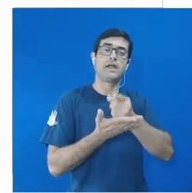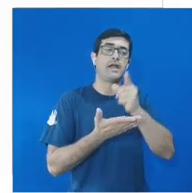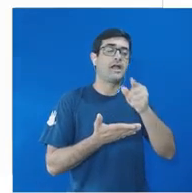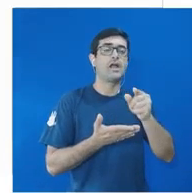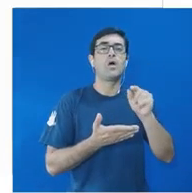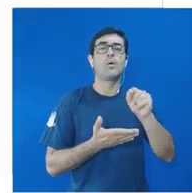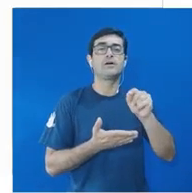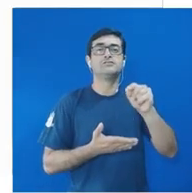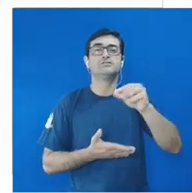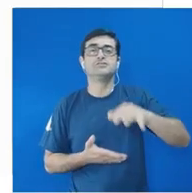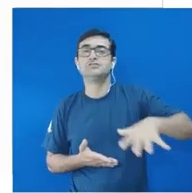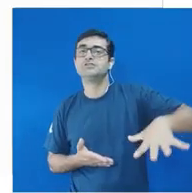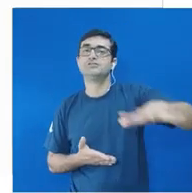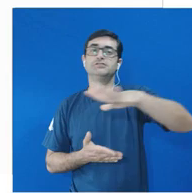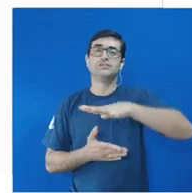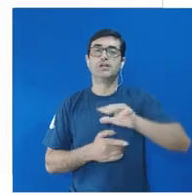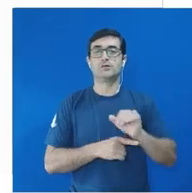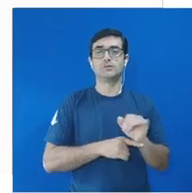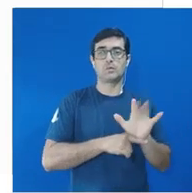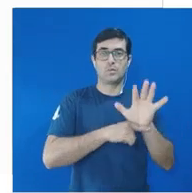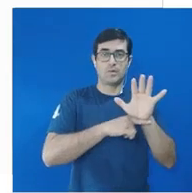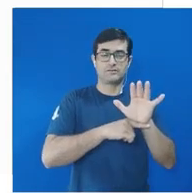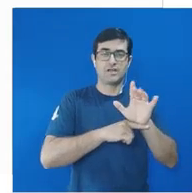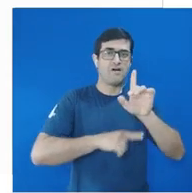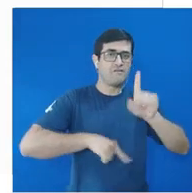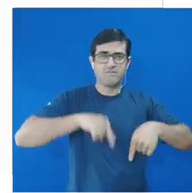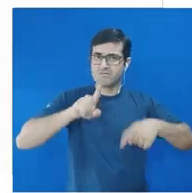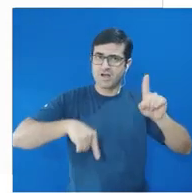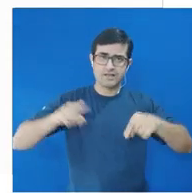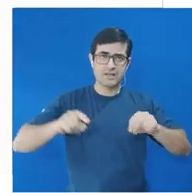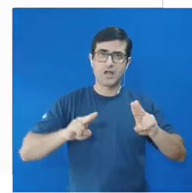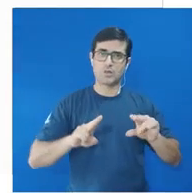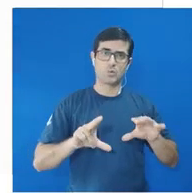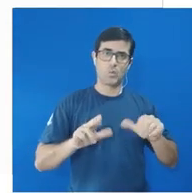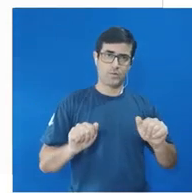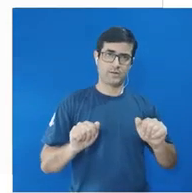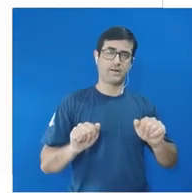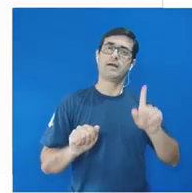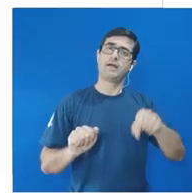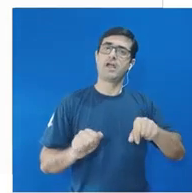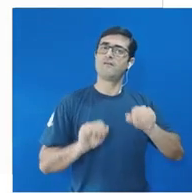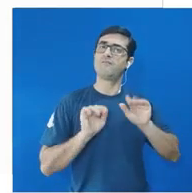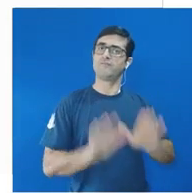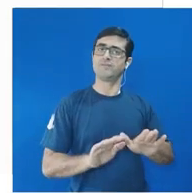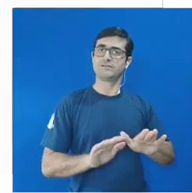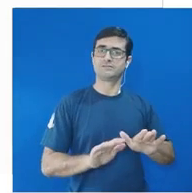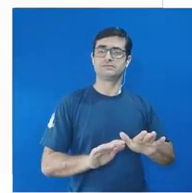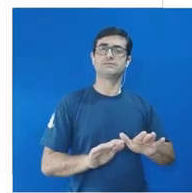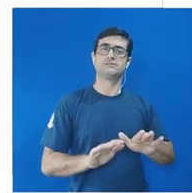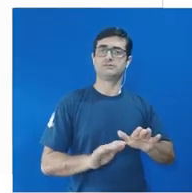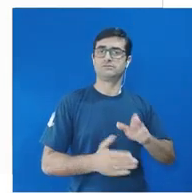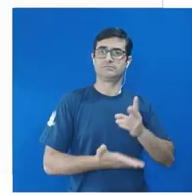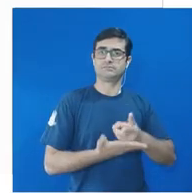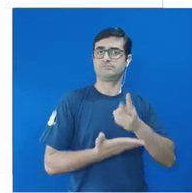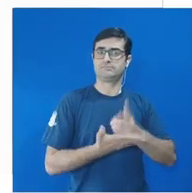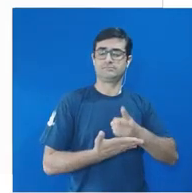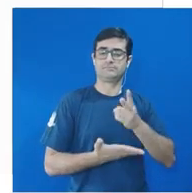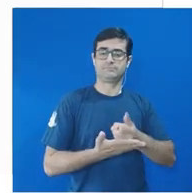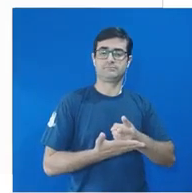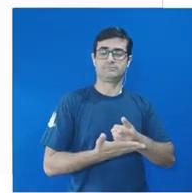não vai variar nunca. Ela é fixa. Tá? Então, se ela é fixa, ela é uma